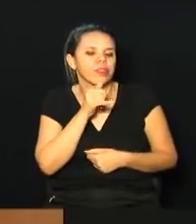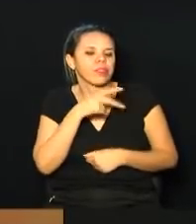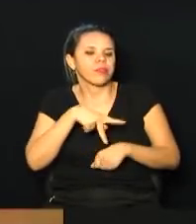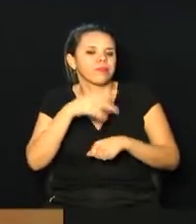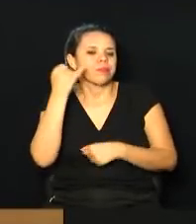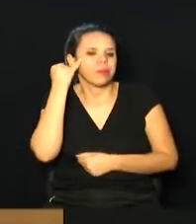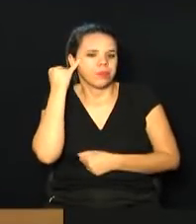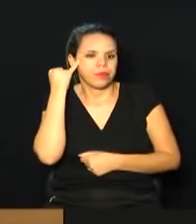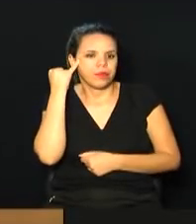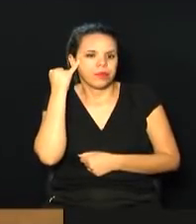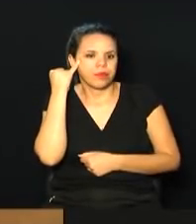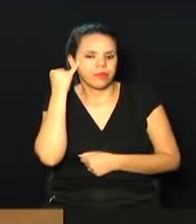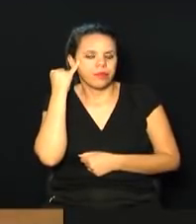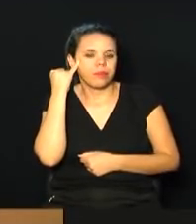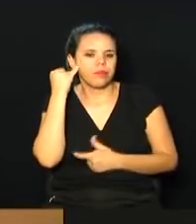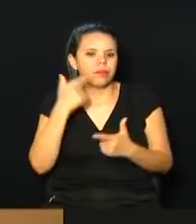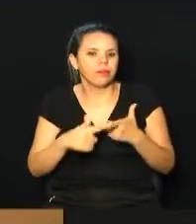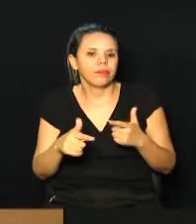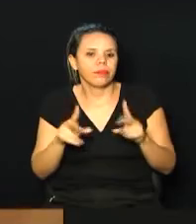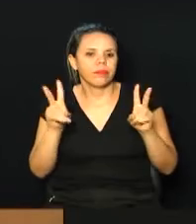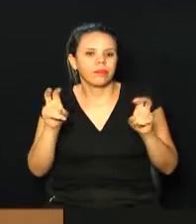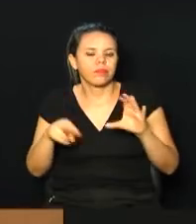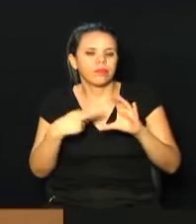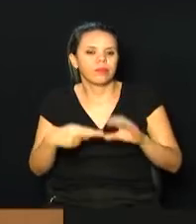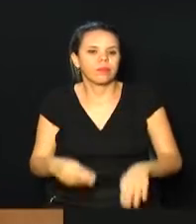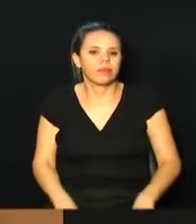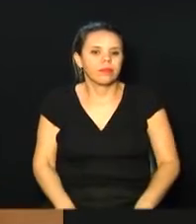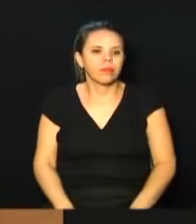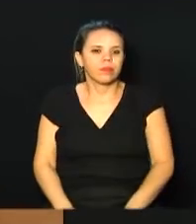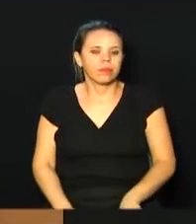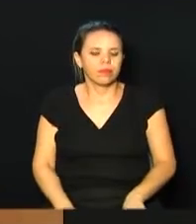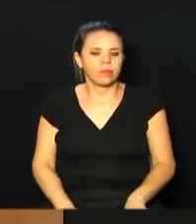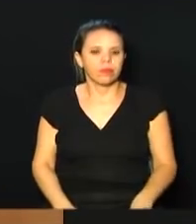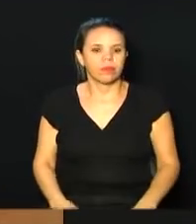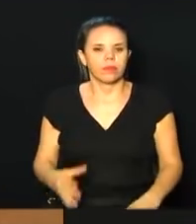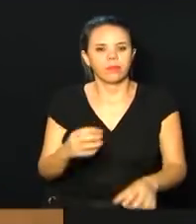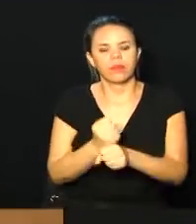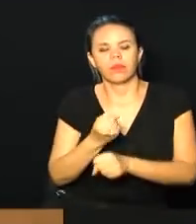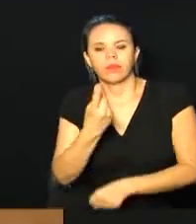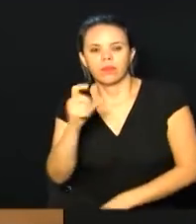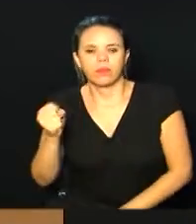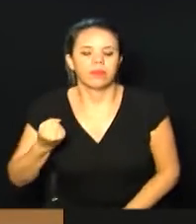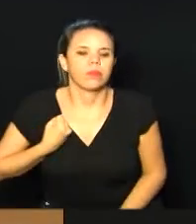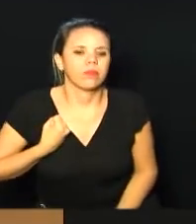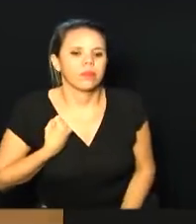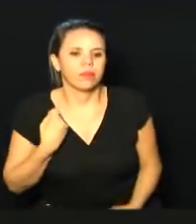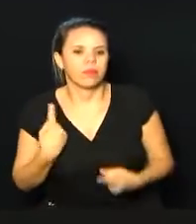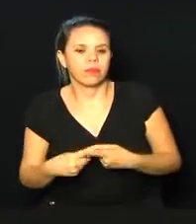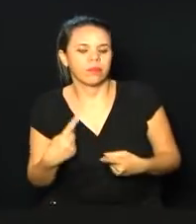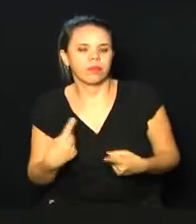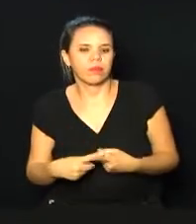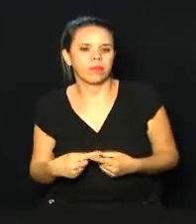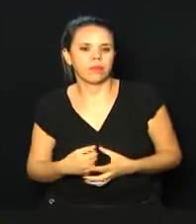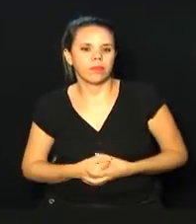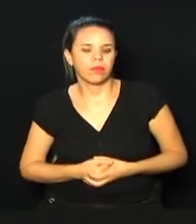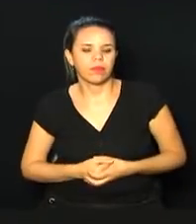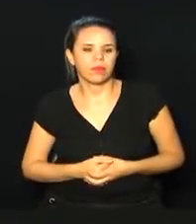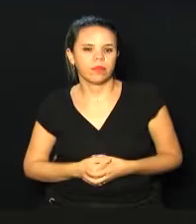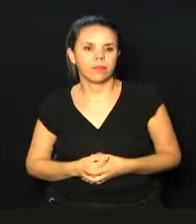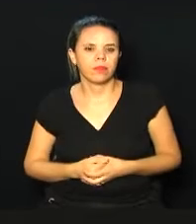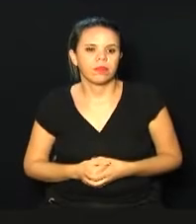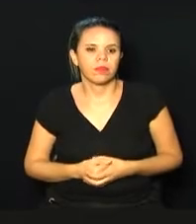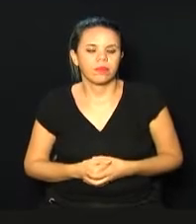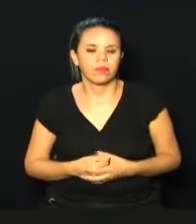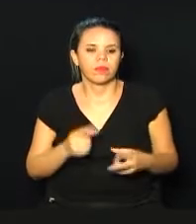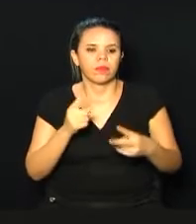Japão, onde essa questão do resíduo é nota 10, sabe por que é nota 10? Por